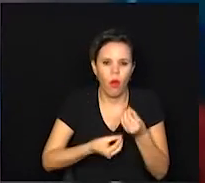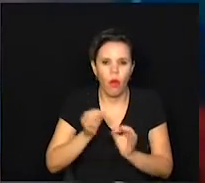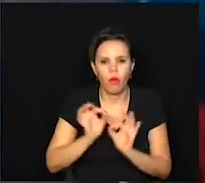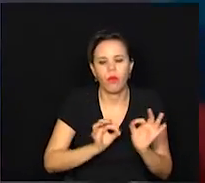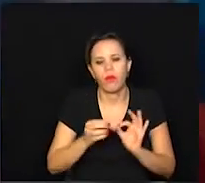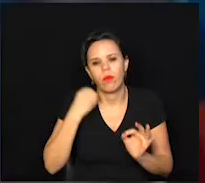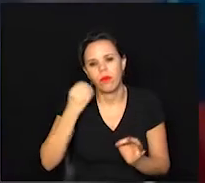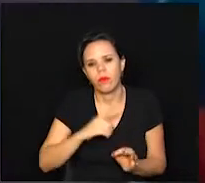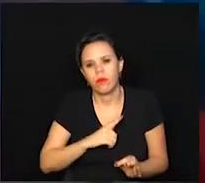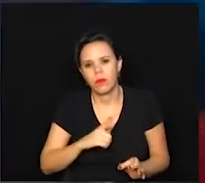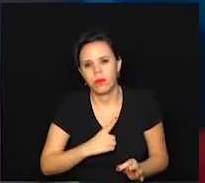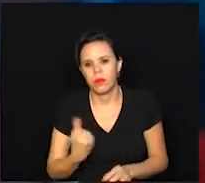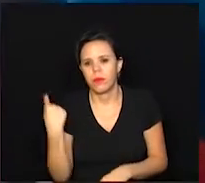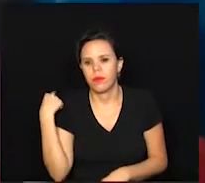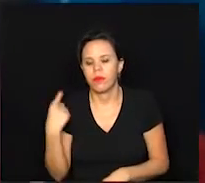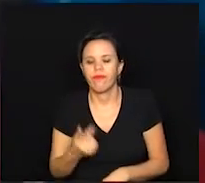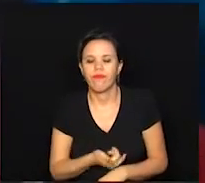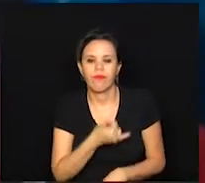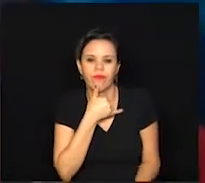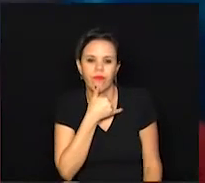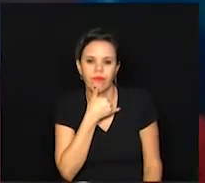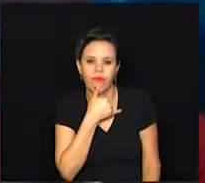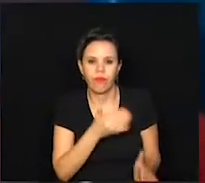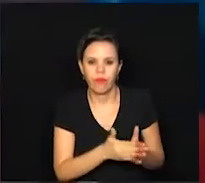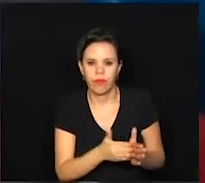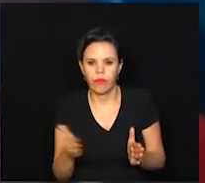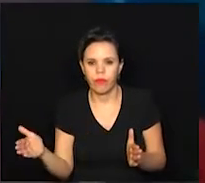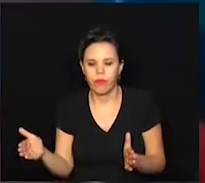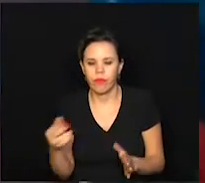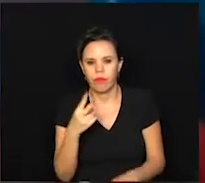E tivemos, né, infelicidade, num período, em